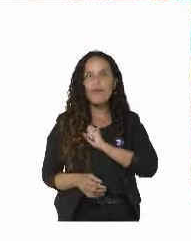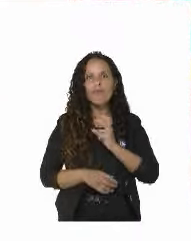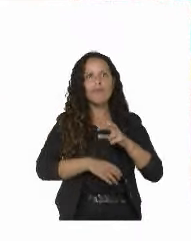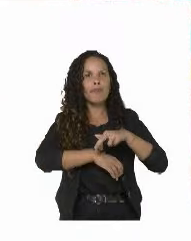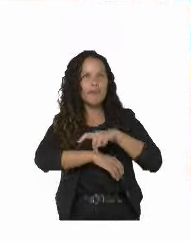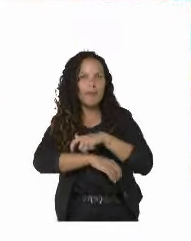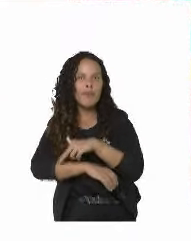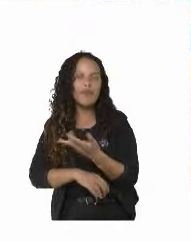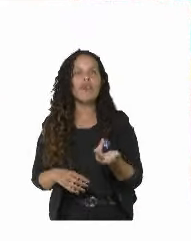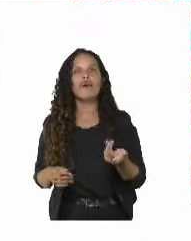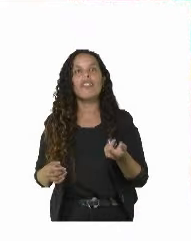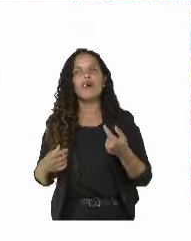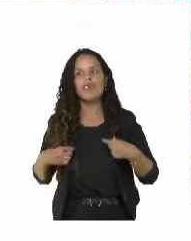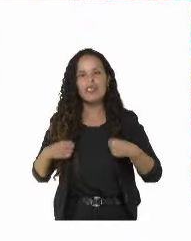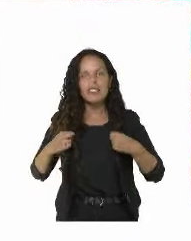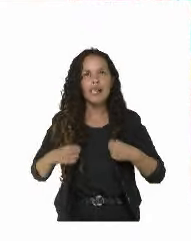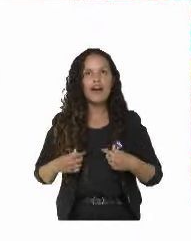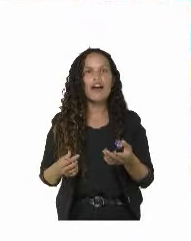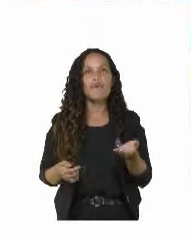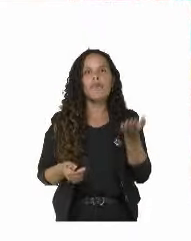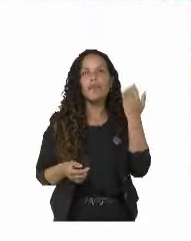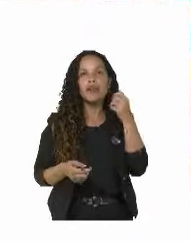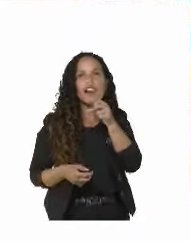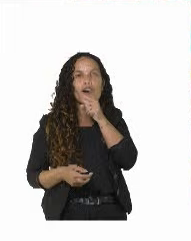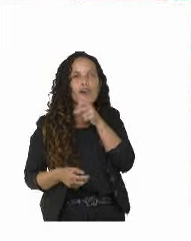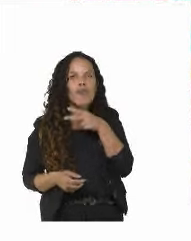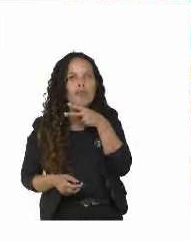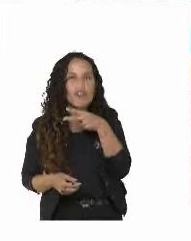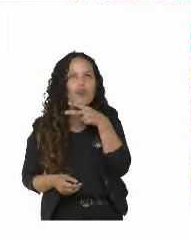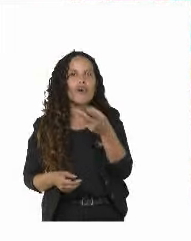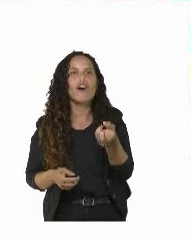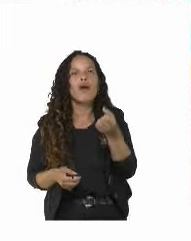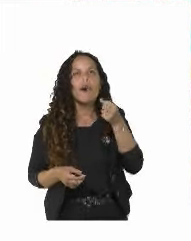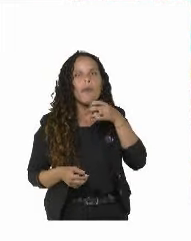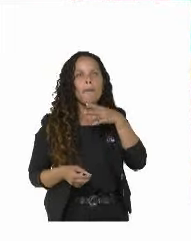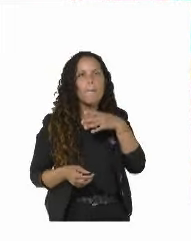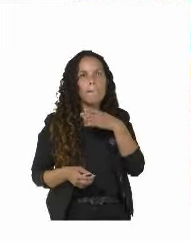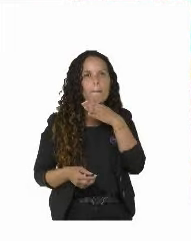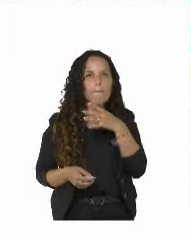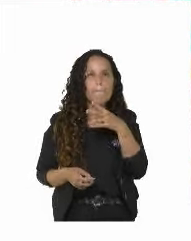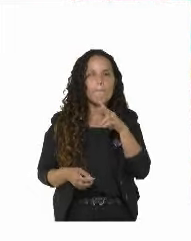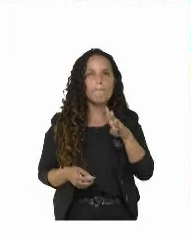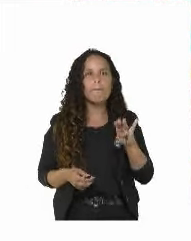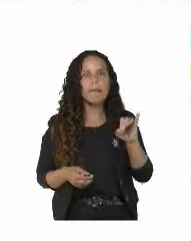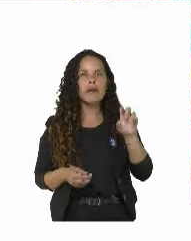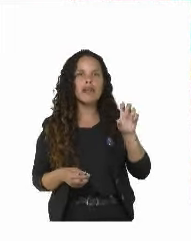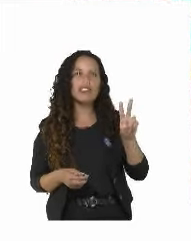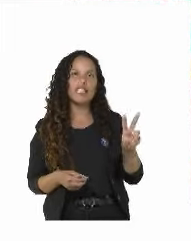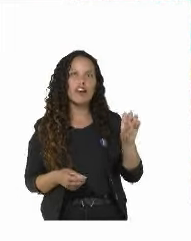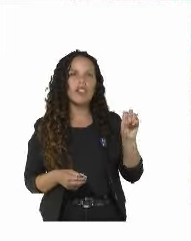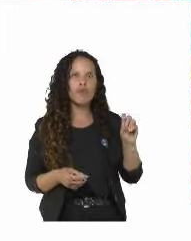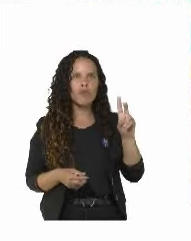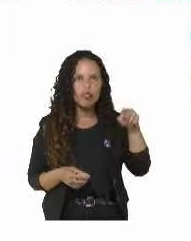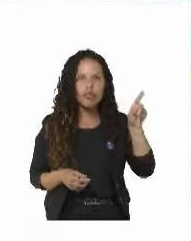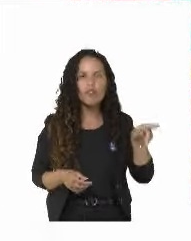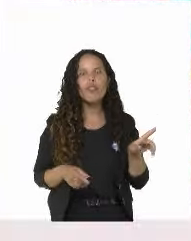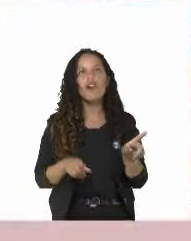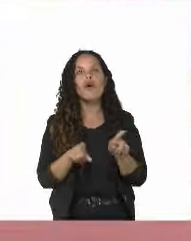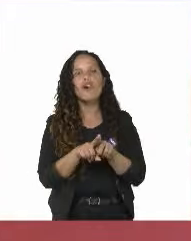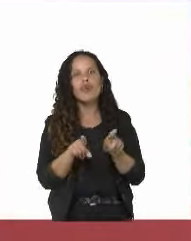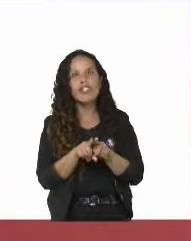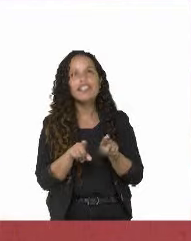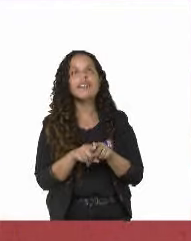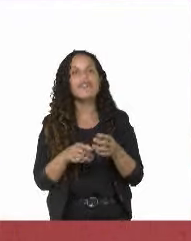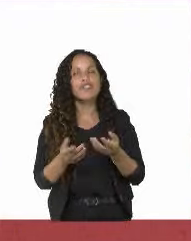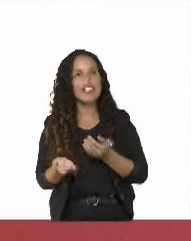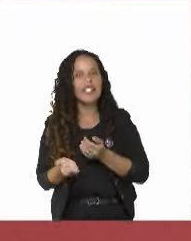o manual e tudo mais com minha avó, com minha bisavó e com minha tia, que eram tricoteiras, bordadeiras e costuravam, né? Então, eu tenho muito isso. Eu